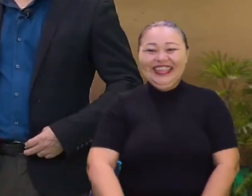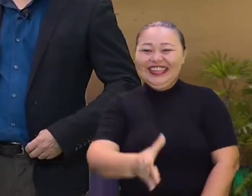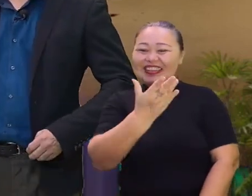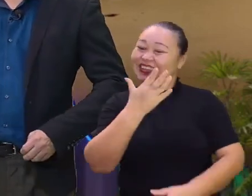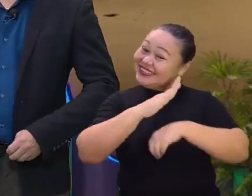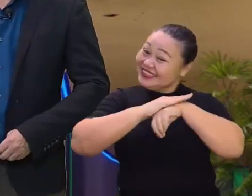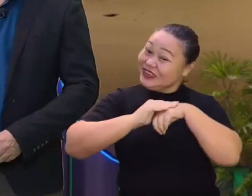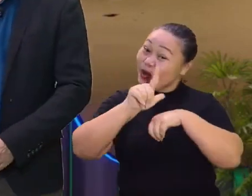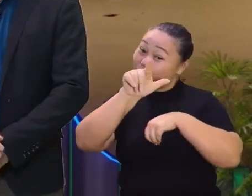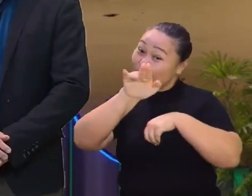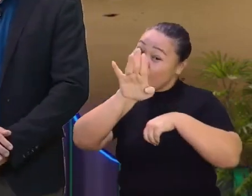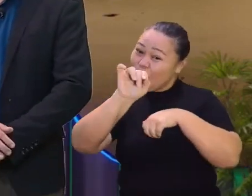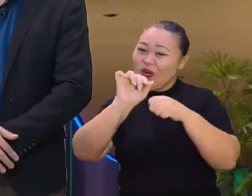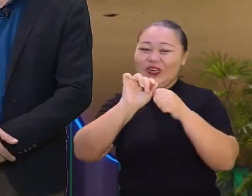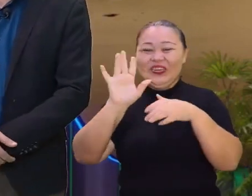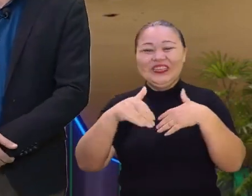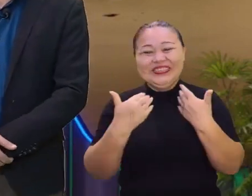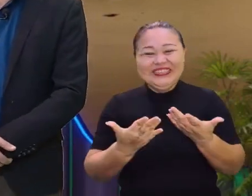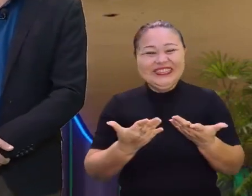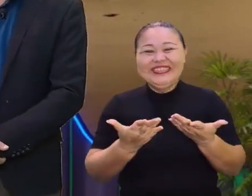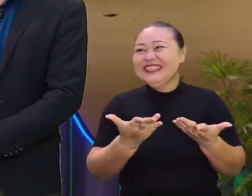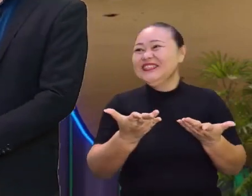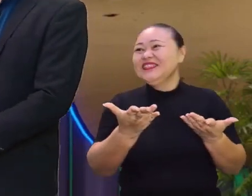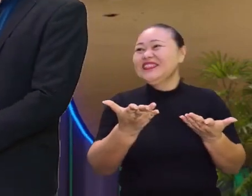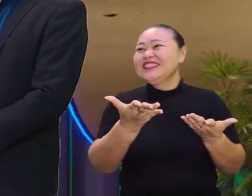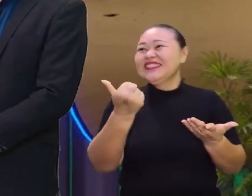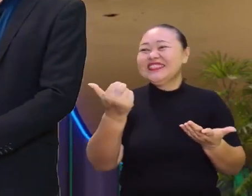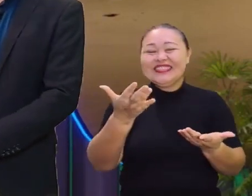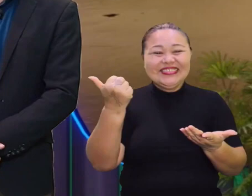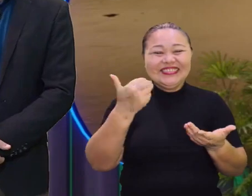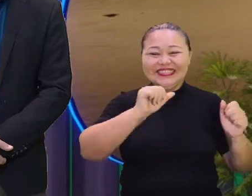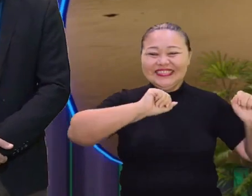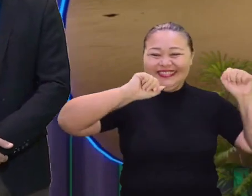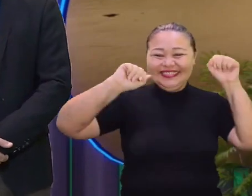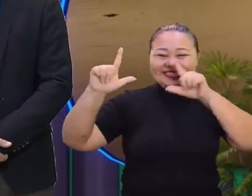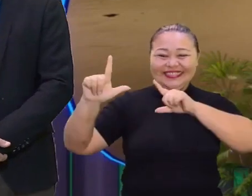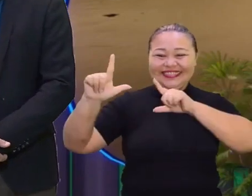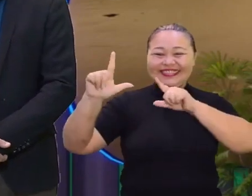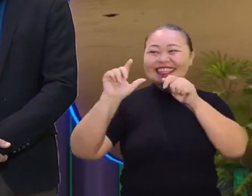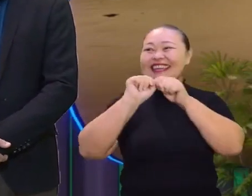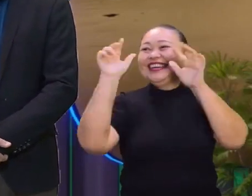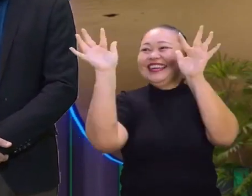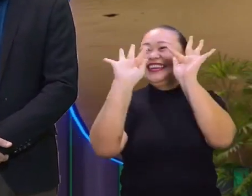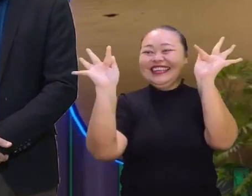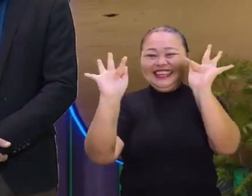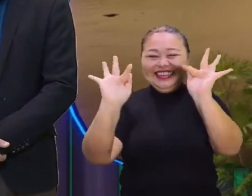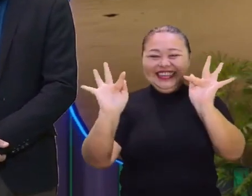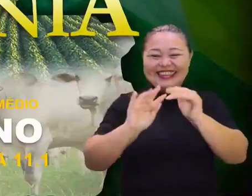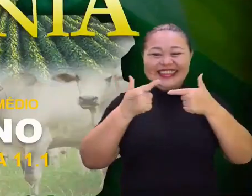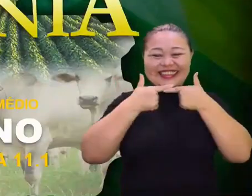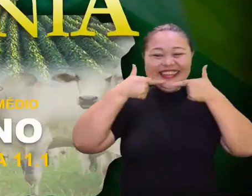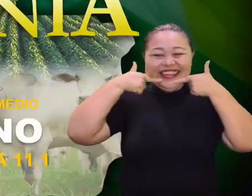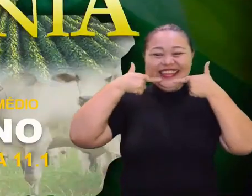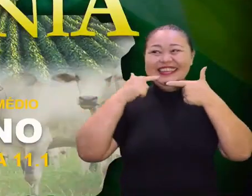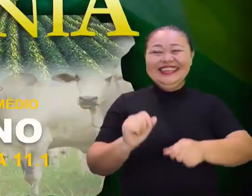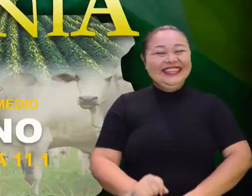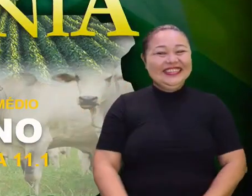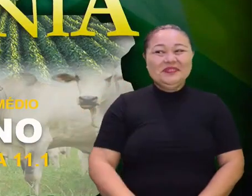Nosso querido diretor Lobinho. Vamos lá, de olho na tela. Ele ficou até feliz agora, deu um